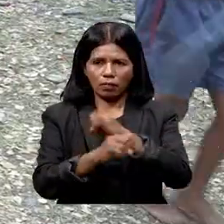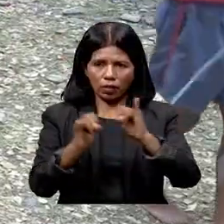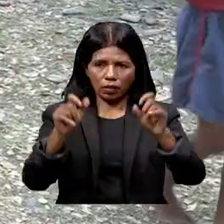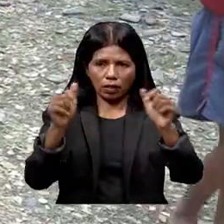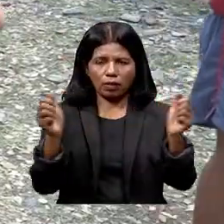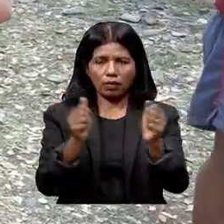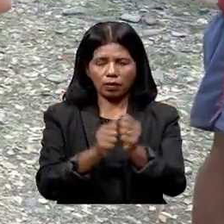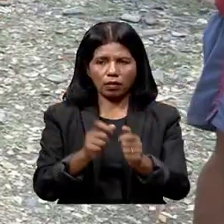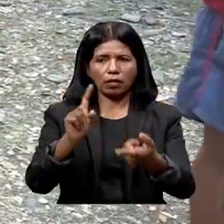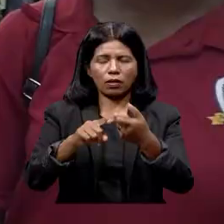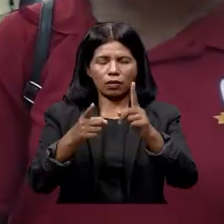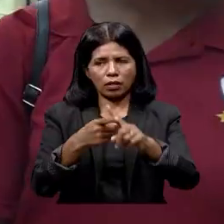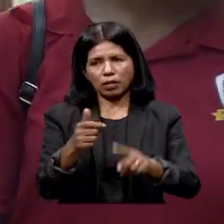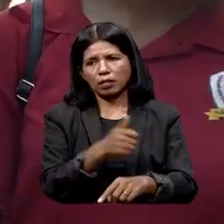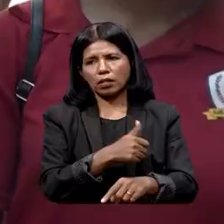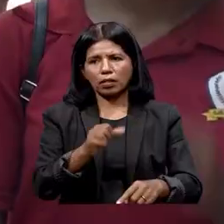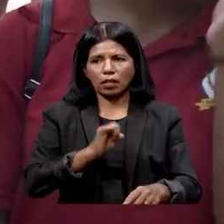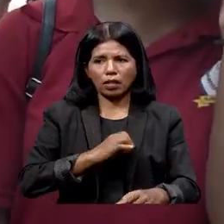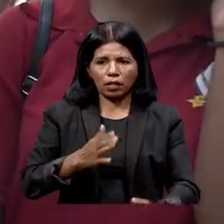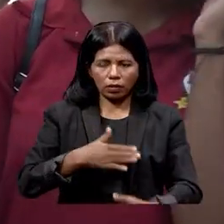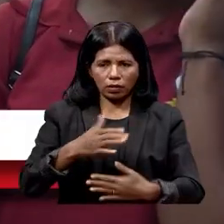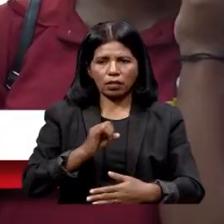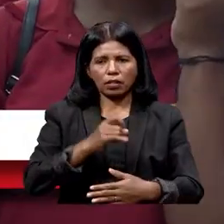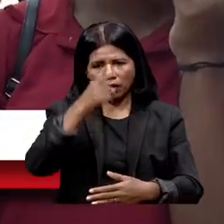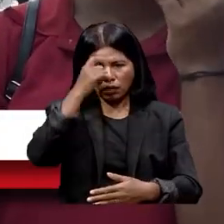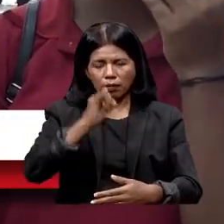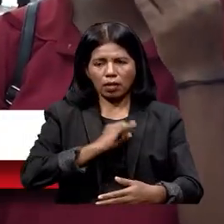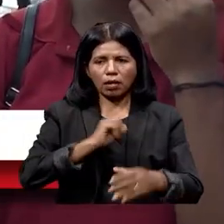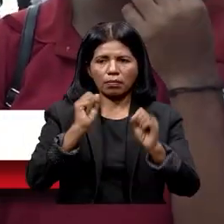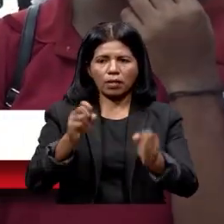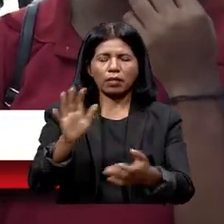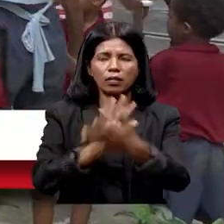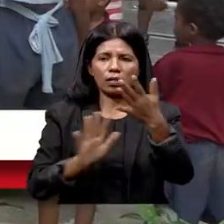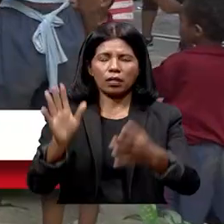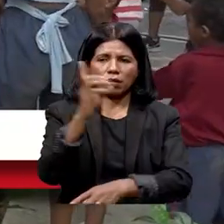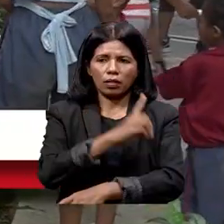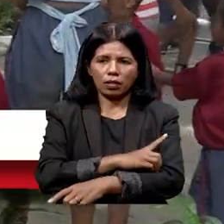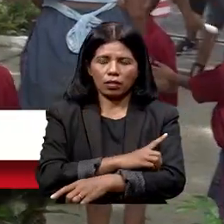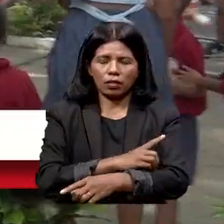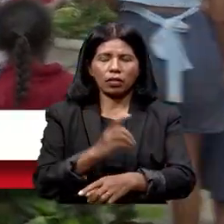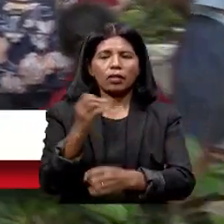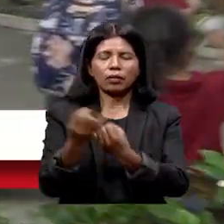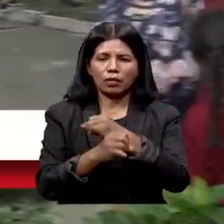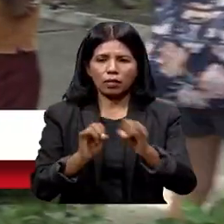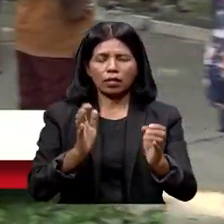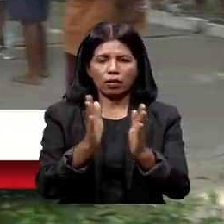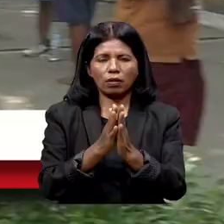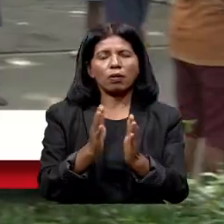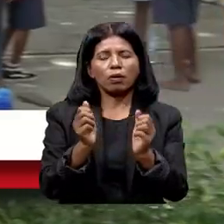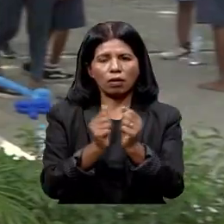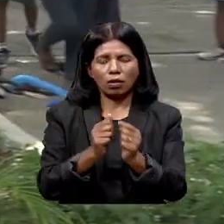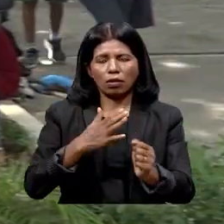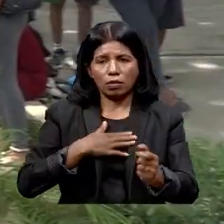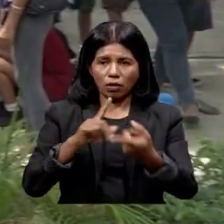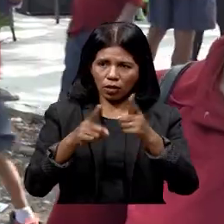amuto konye belo sira selo how contente tamba Loron bele celebra loron proklamasaun de nihuano colega hotu hotu.